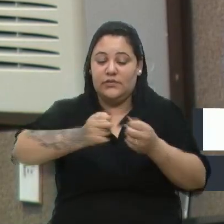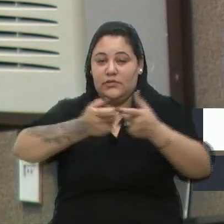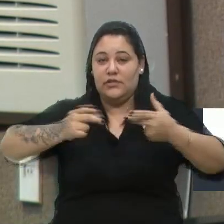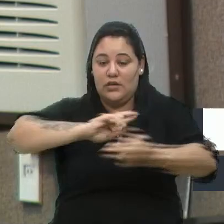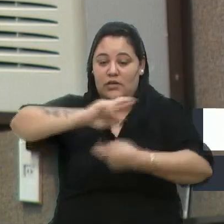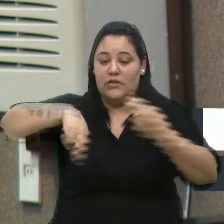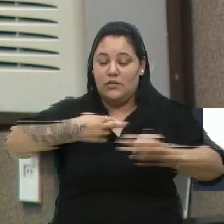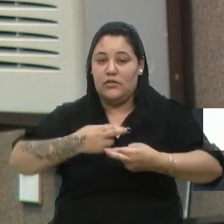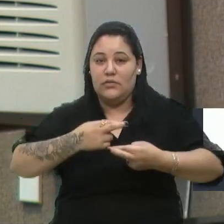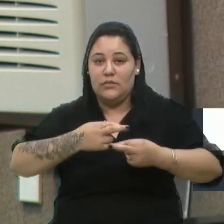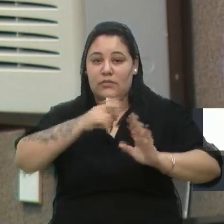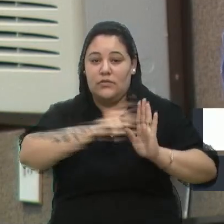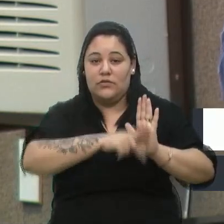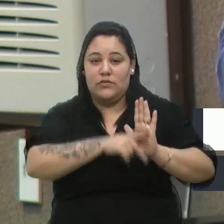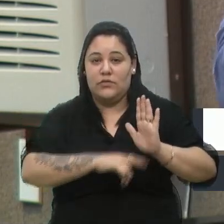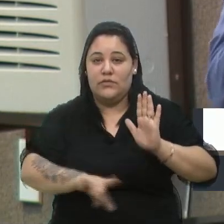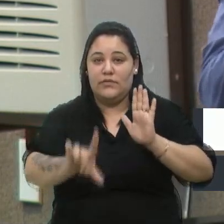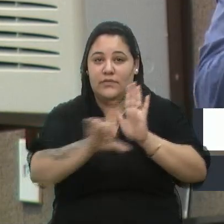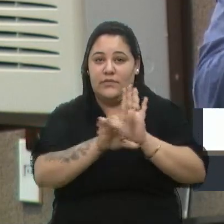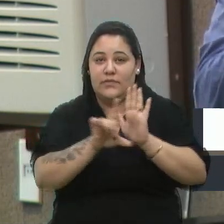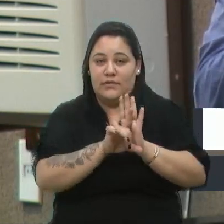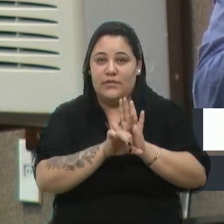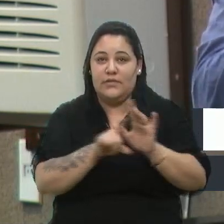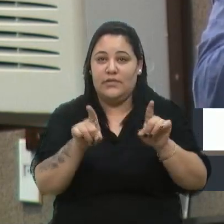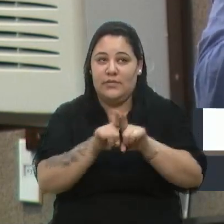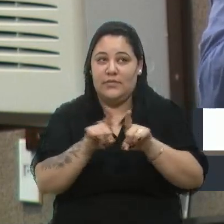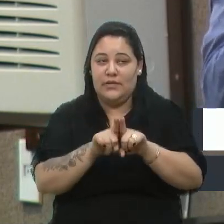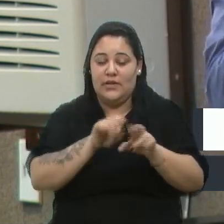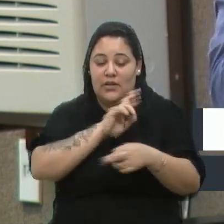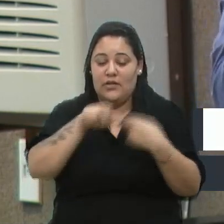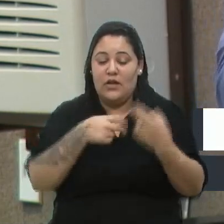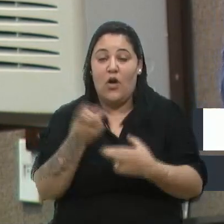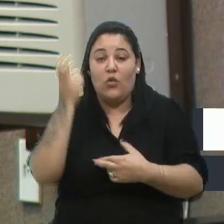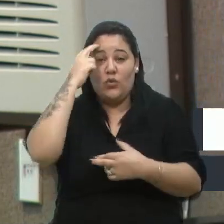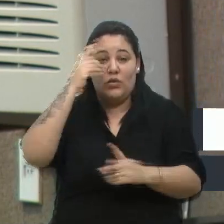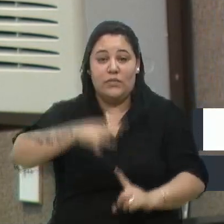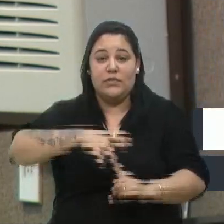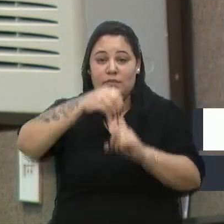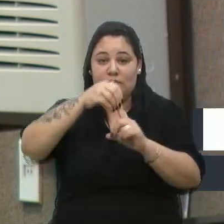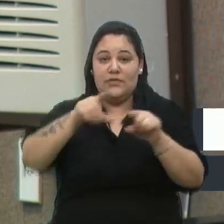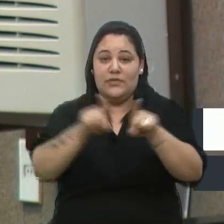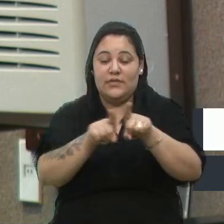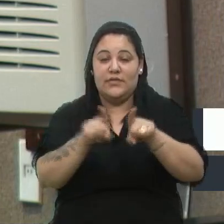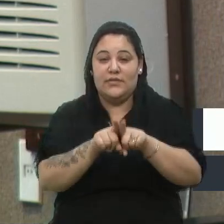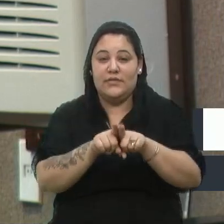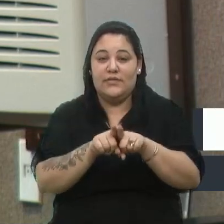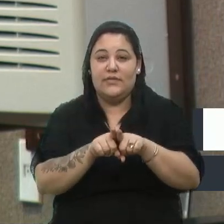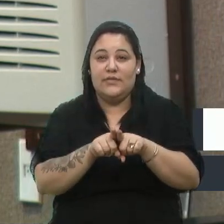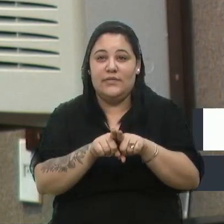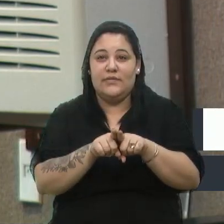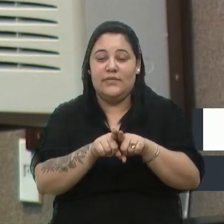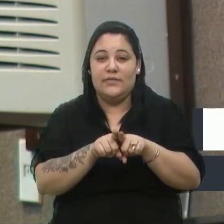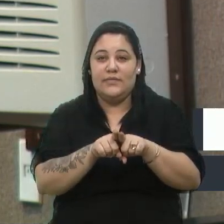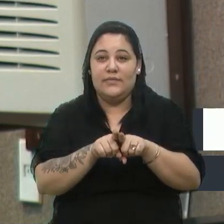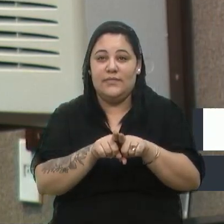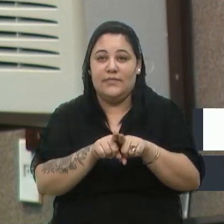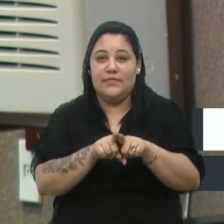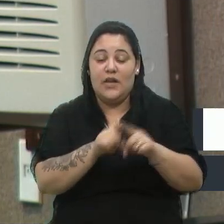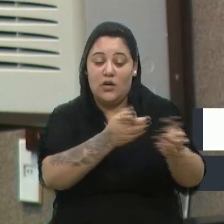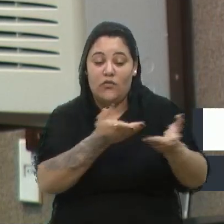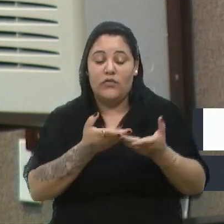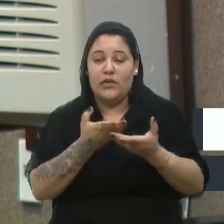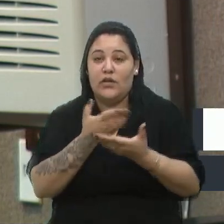possíveis projetos de leis no que tange a questão da cultura e principalmente no que tange ao idioma. E convidar